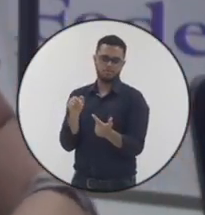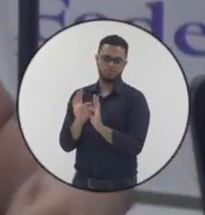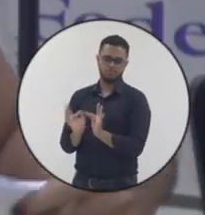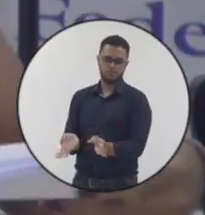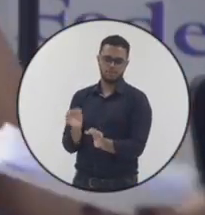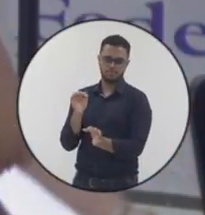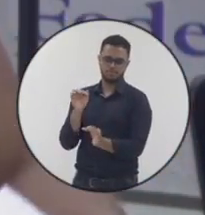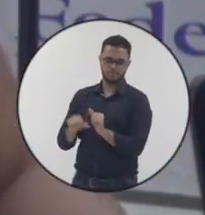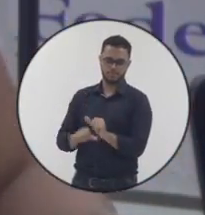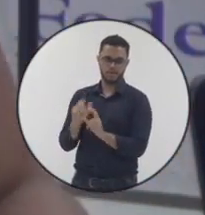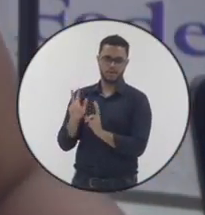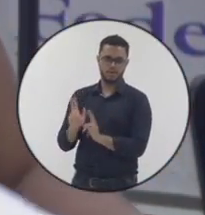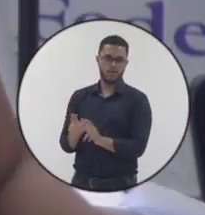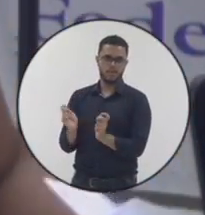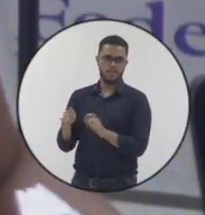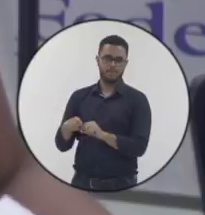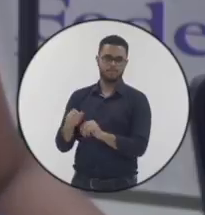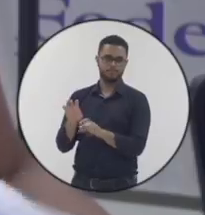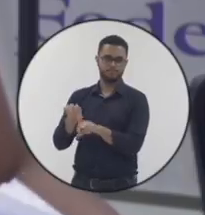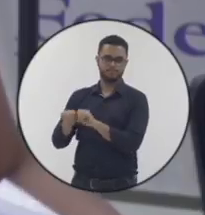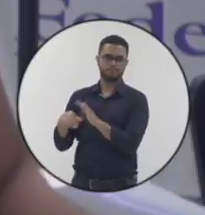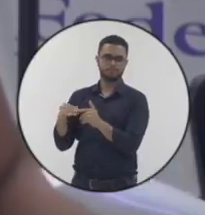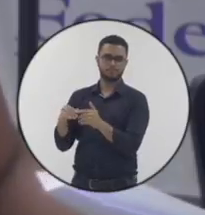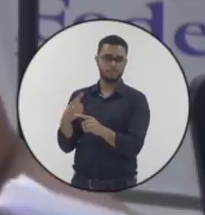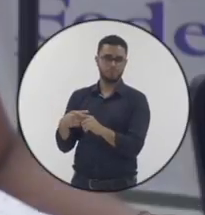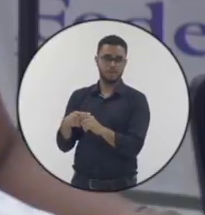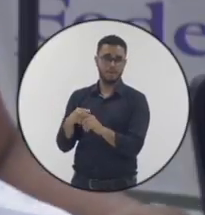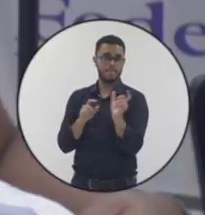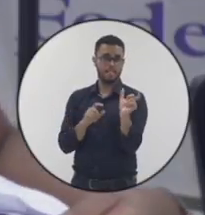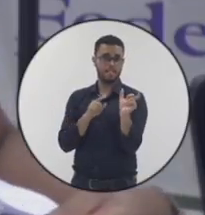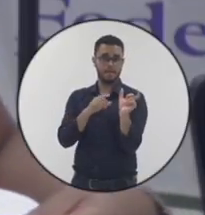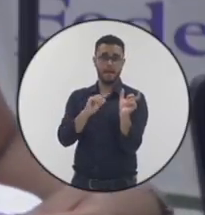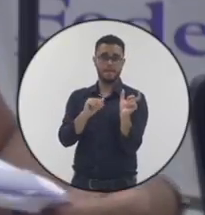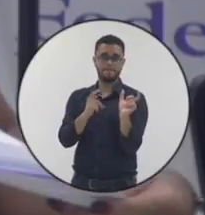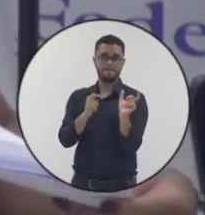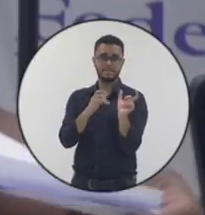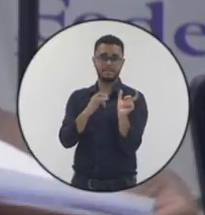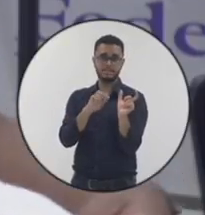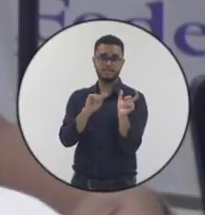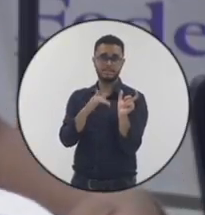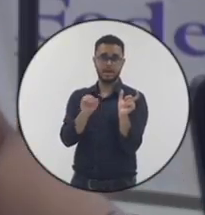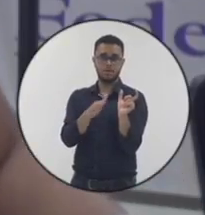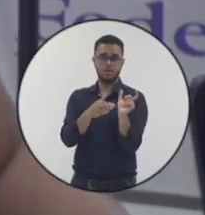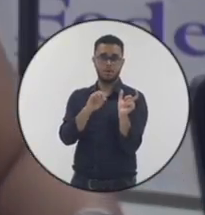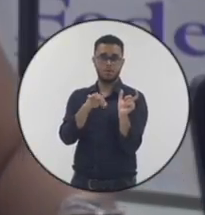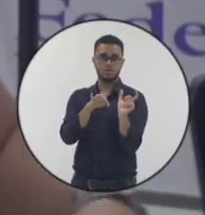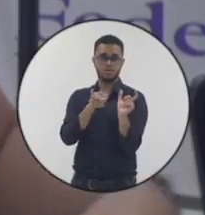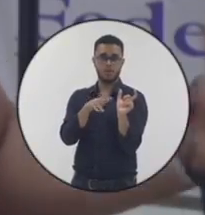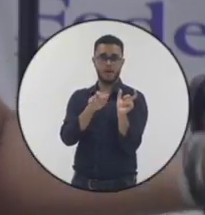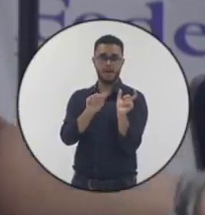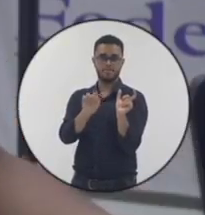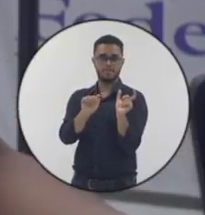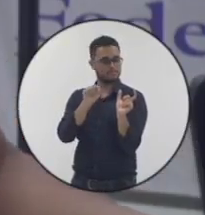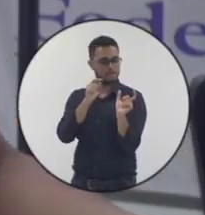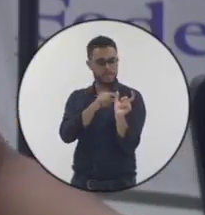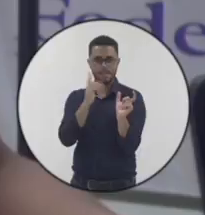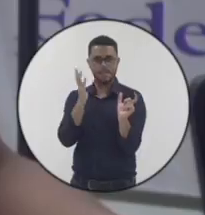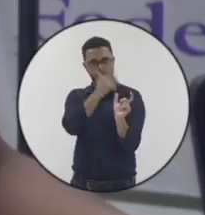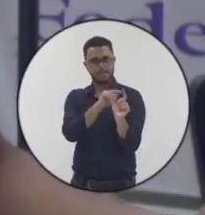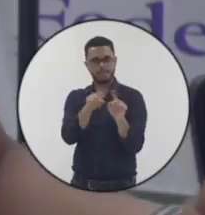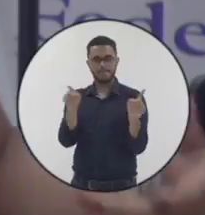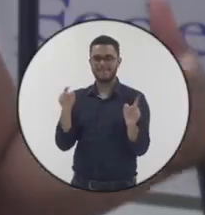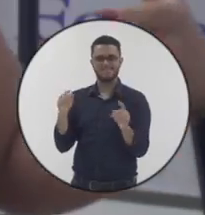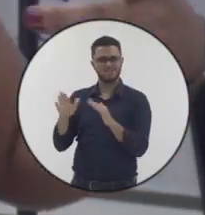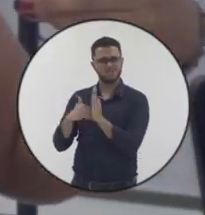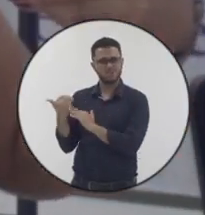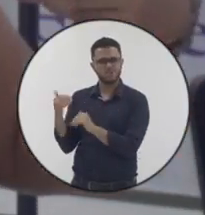por uma capacitação continuada, que essa palavra é muito linda, né? Também fica parecendo que todos os profissionais vão ter acesso, sendo que, como a Adriana bem lembrou